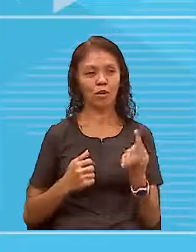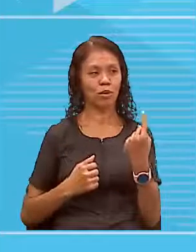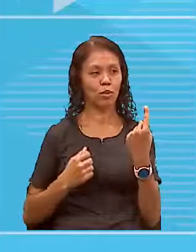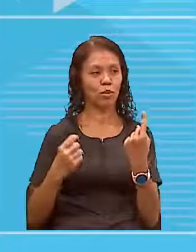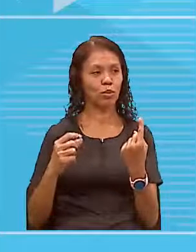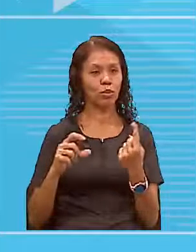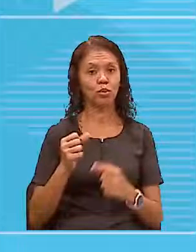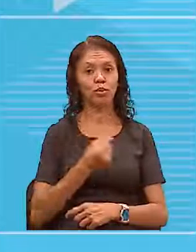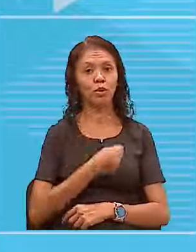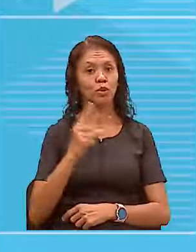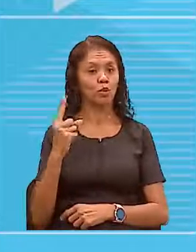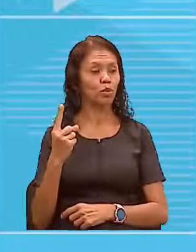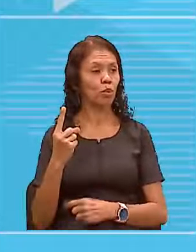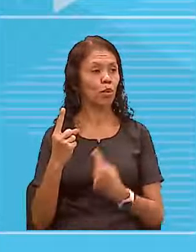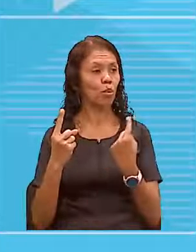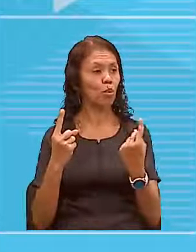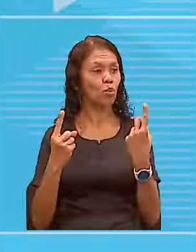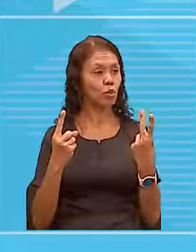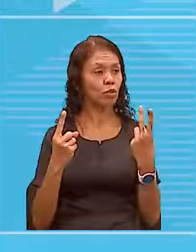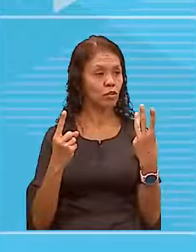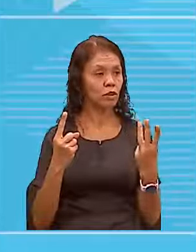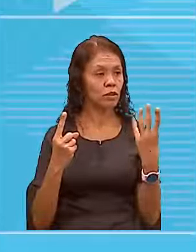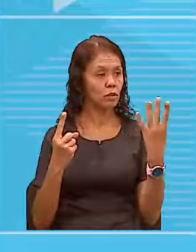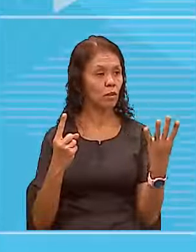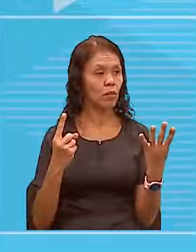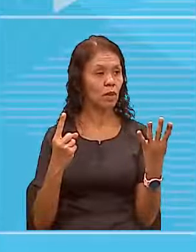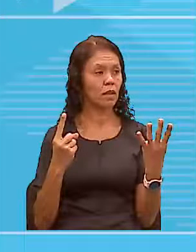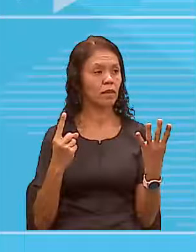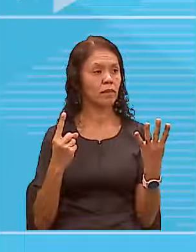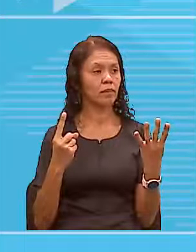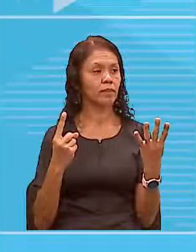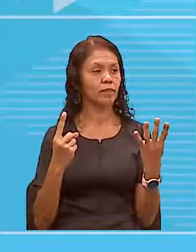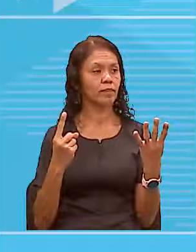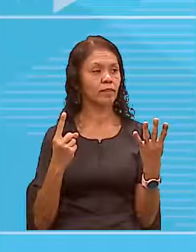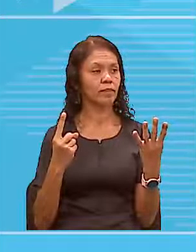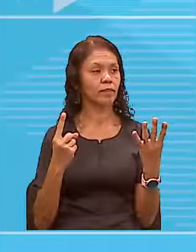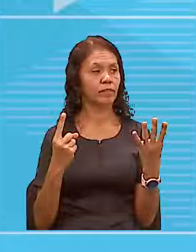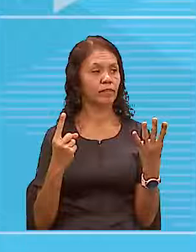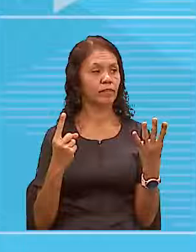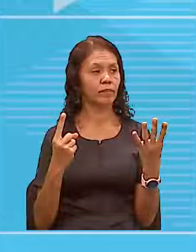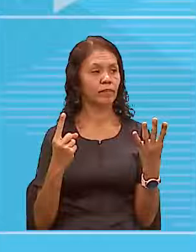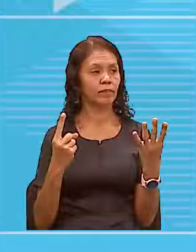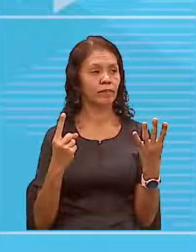dois, três, quatro, quatro.